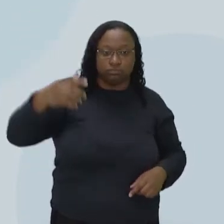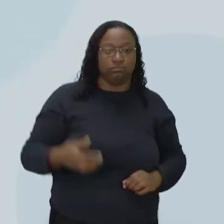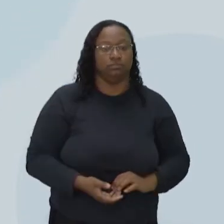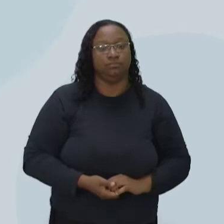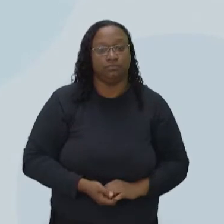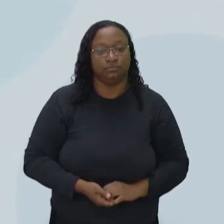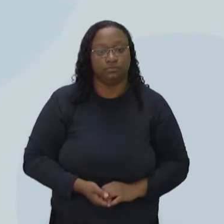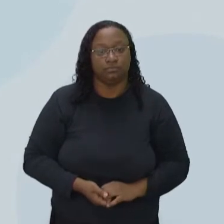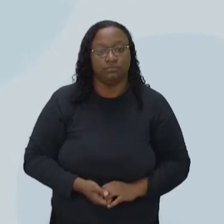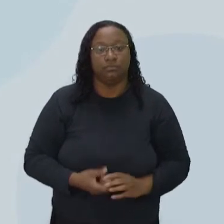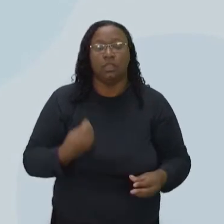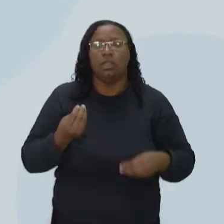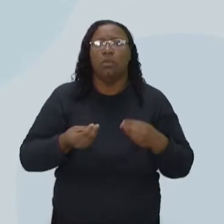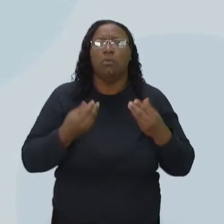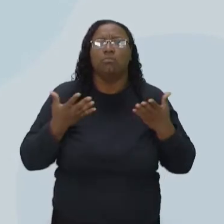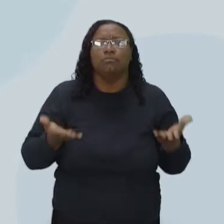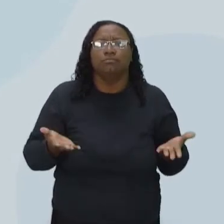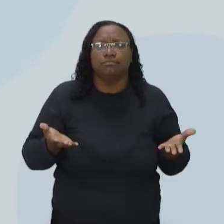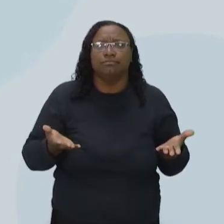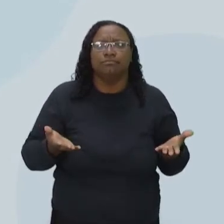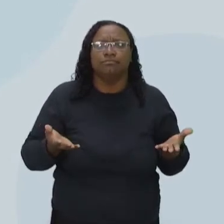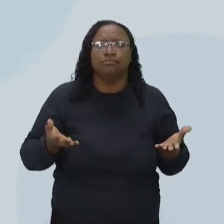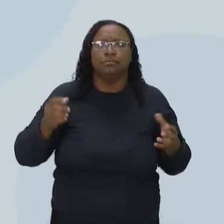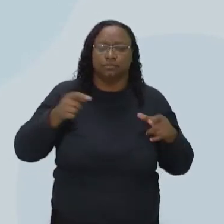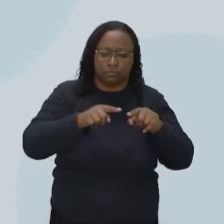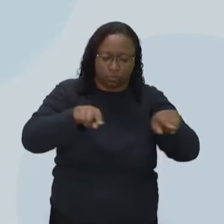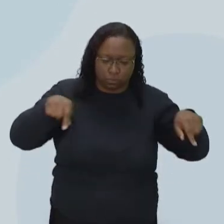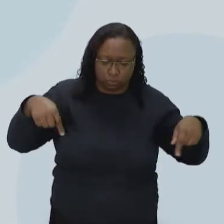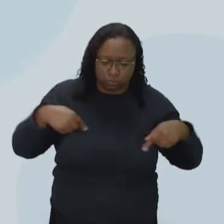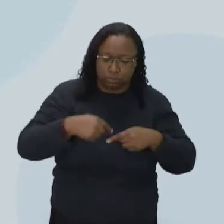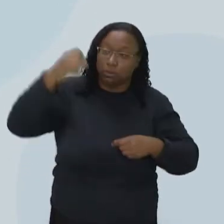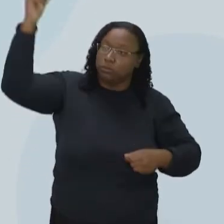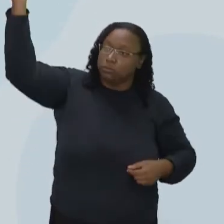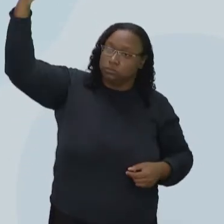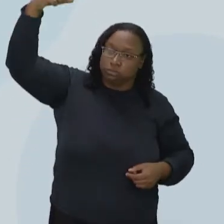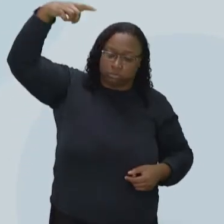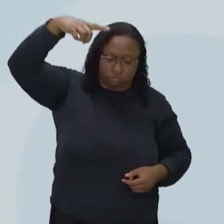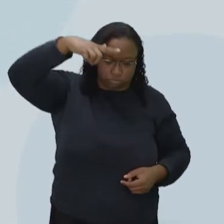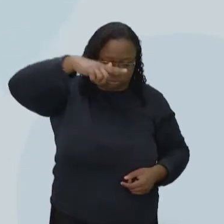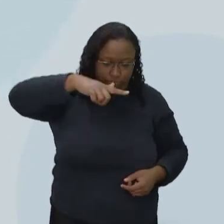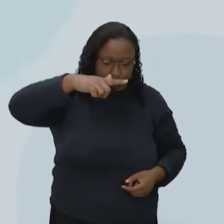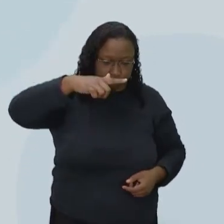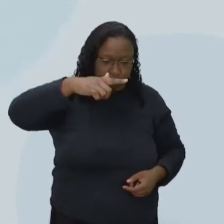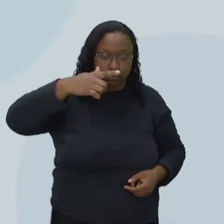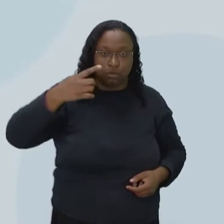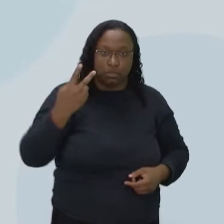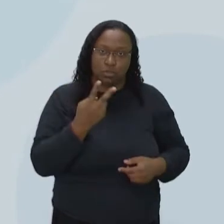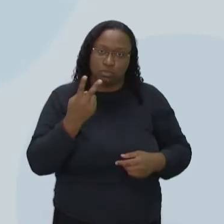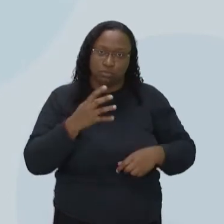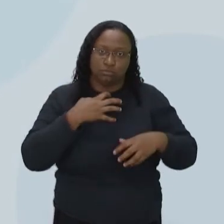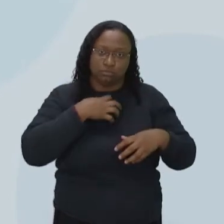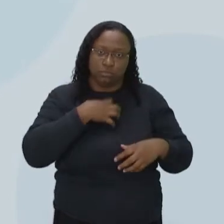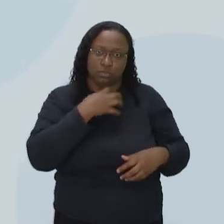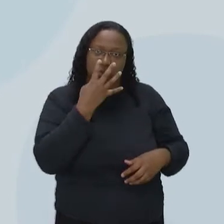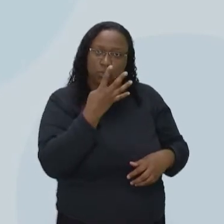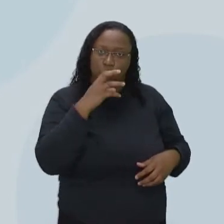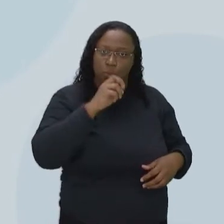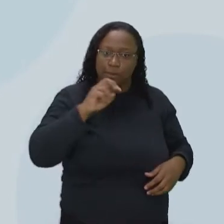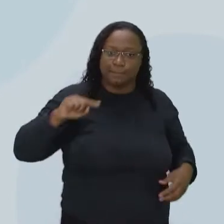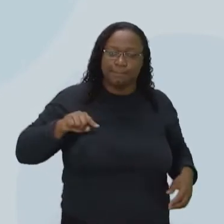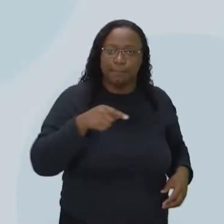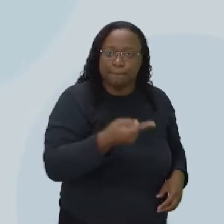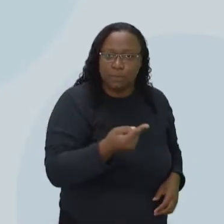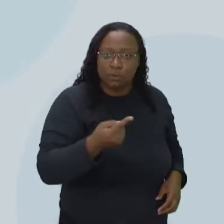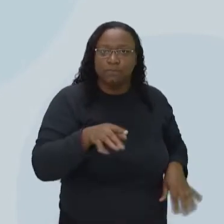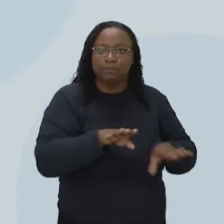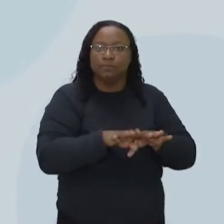como é que eu vou fazer isso? Bom, eu vou fazer de duas formas. Eu vou fazer com 40 mil e vou fazer com 100 mil. Lembra daquela